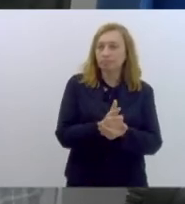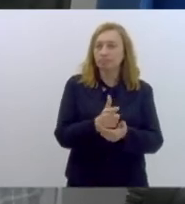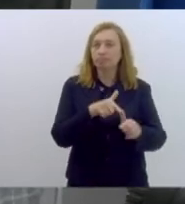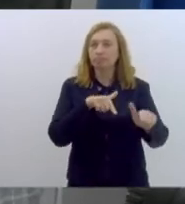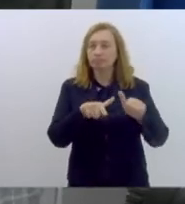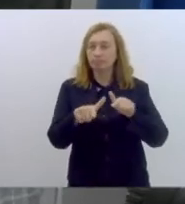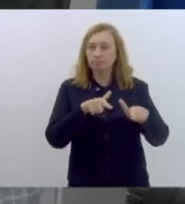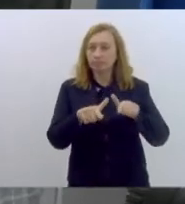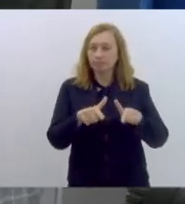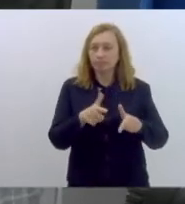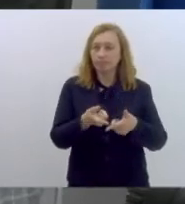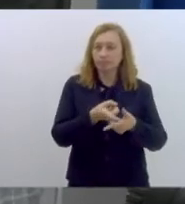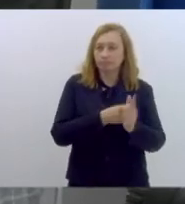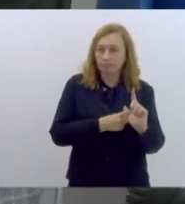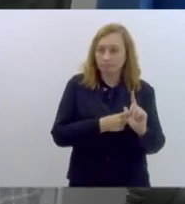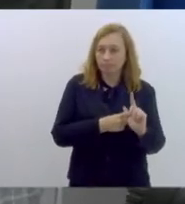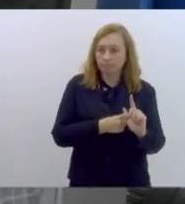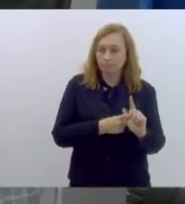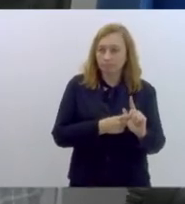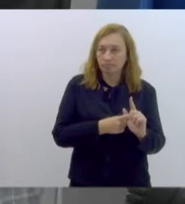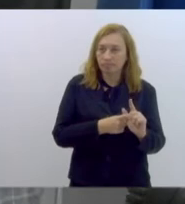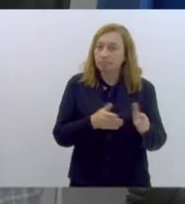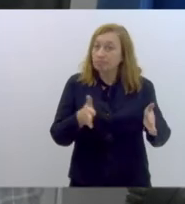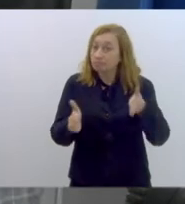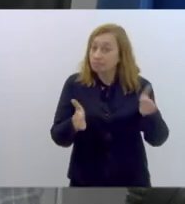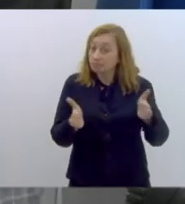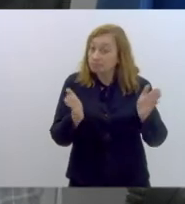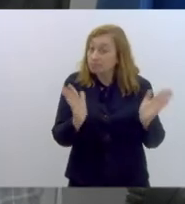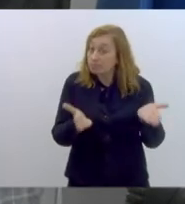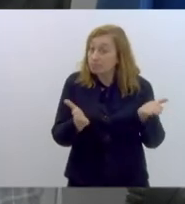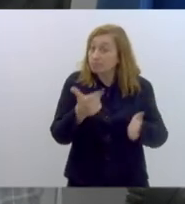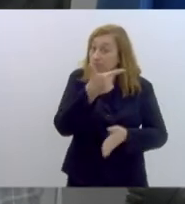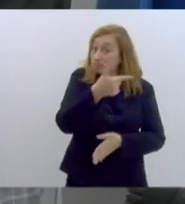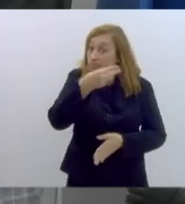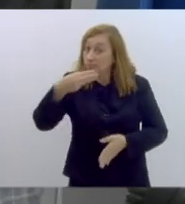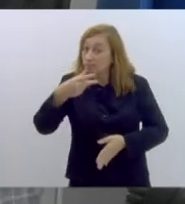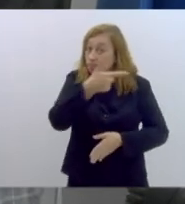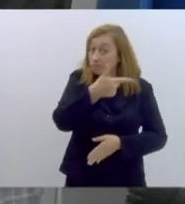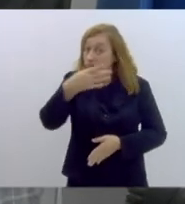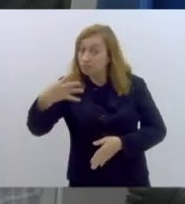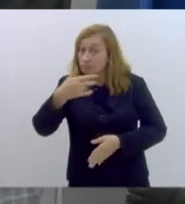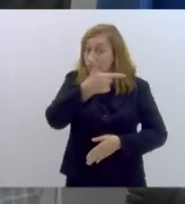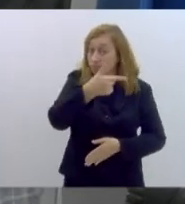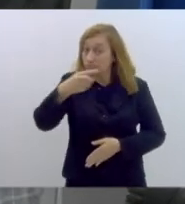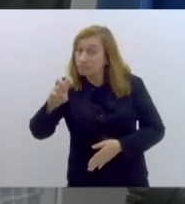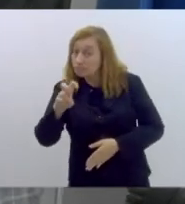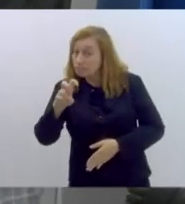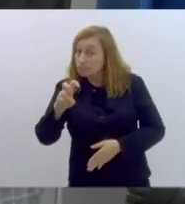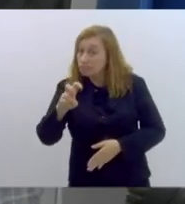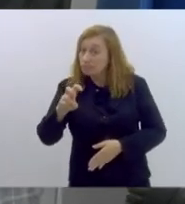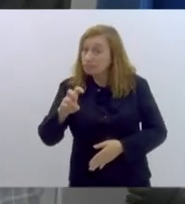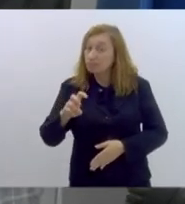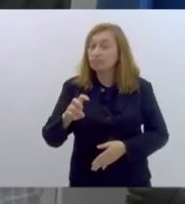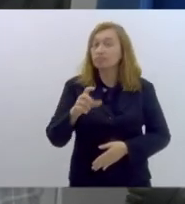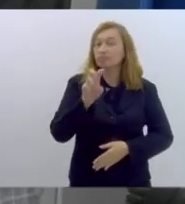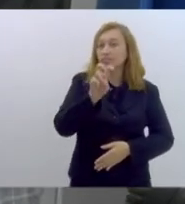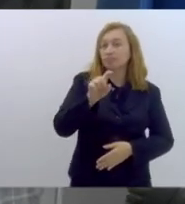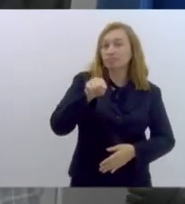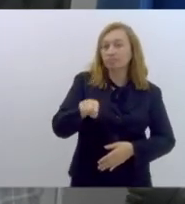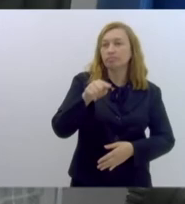dívida, isso no período agora, de 23, 24 e 25, é